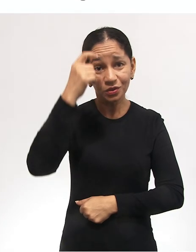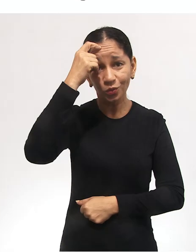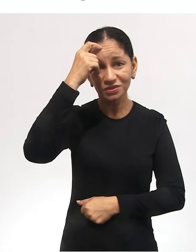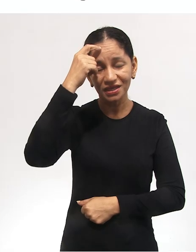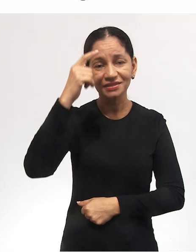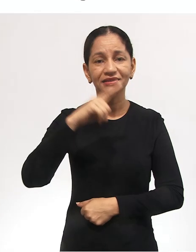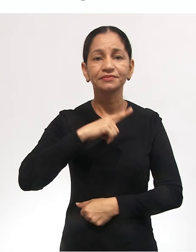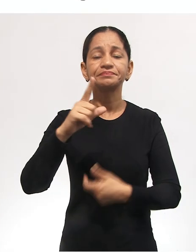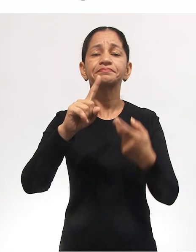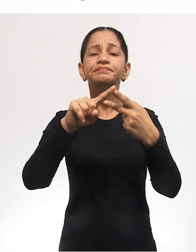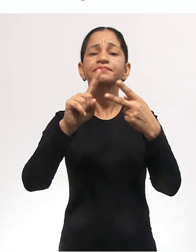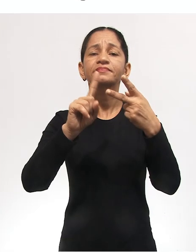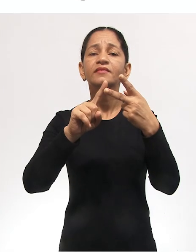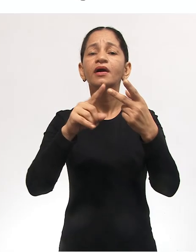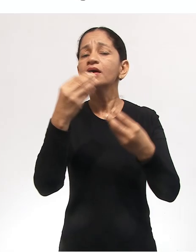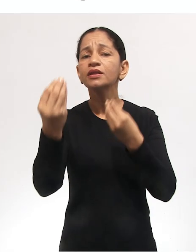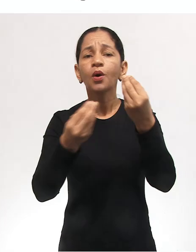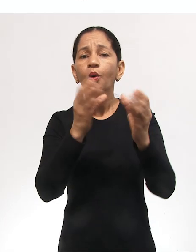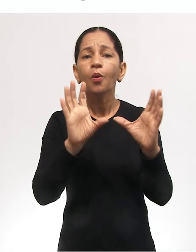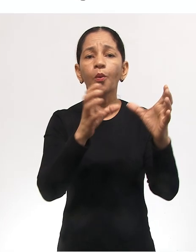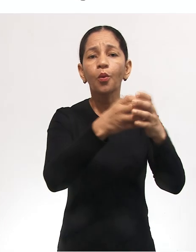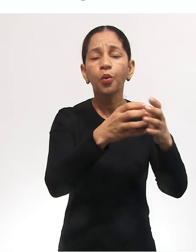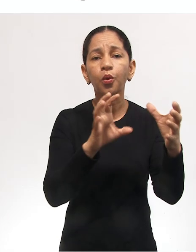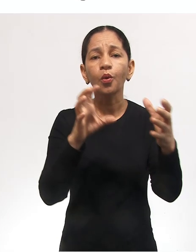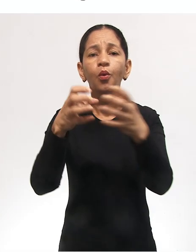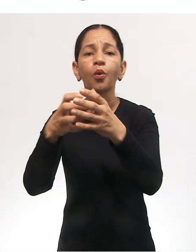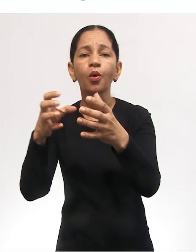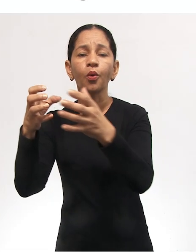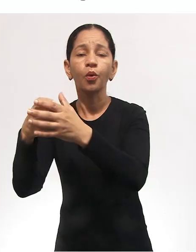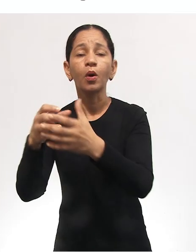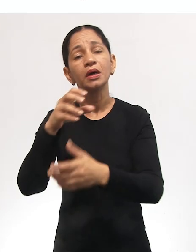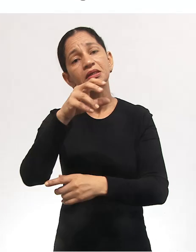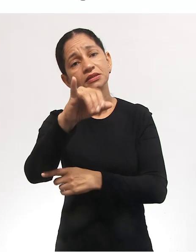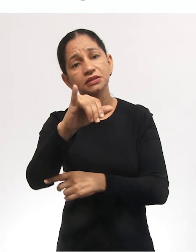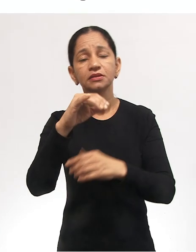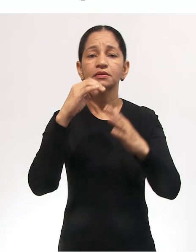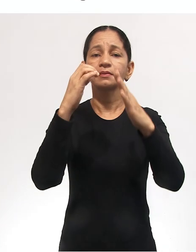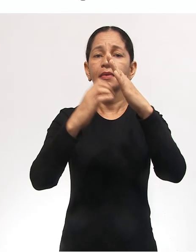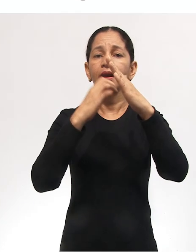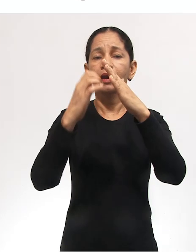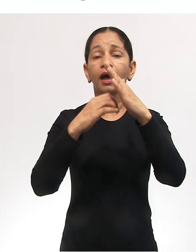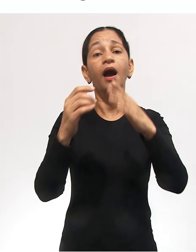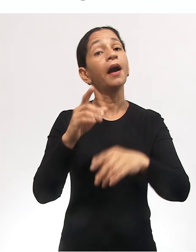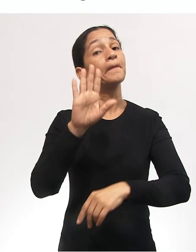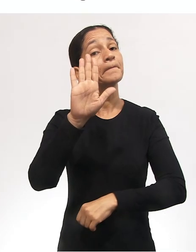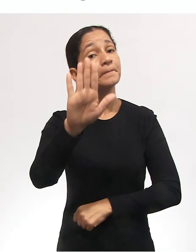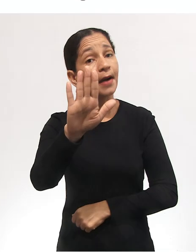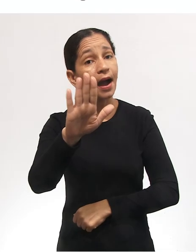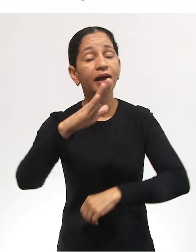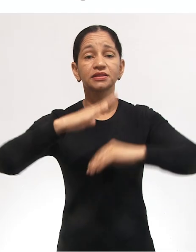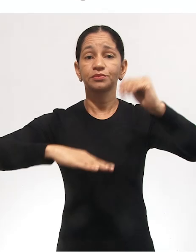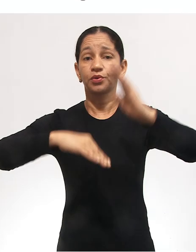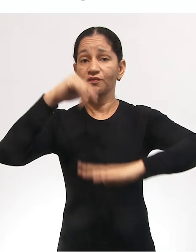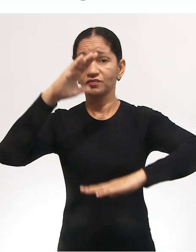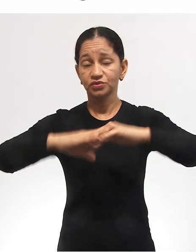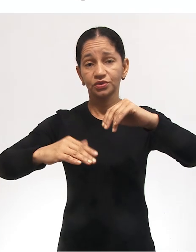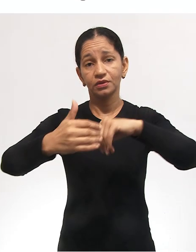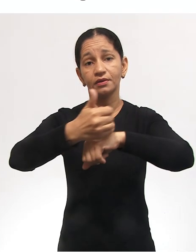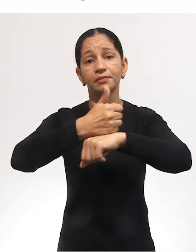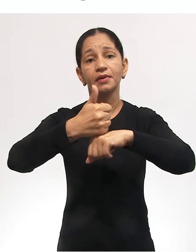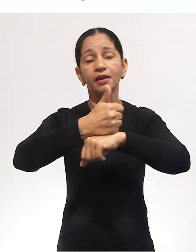de sessões, né? Então, que seja uma empresa, que seja pessoas qualificadas que vão mostrar ali como que vão ser